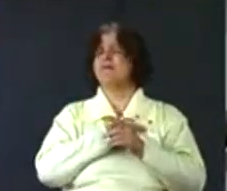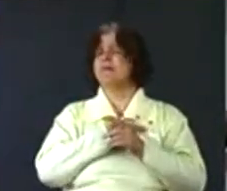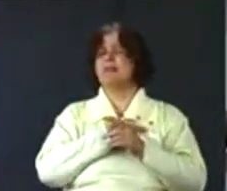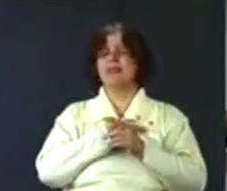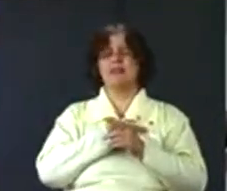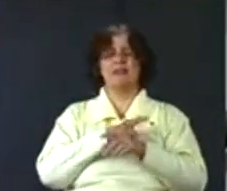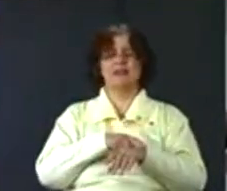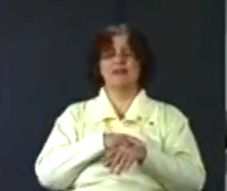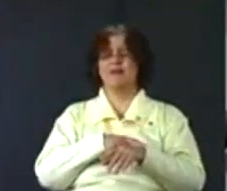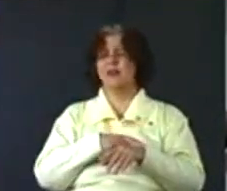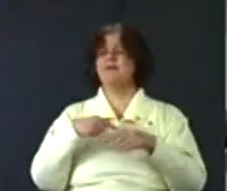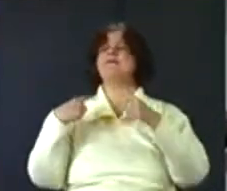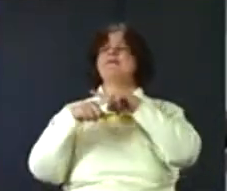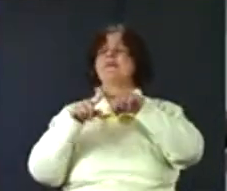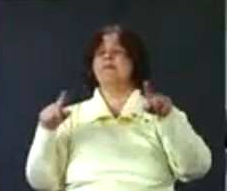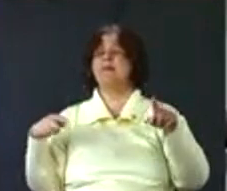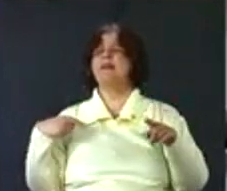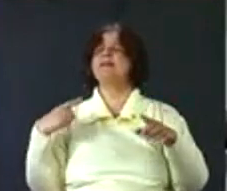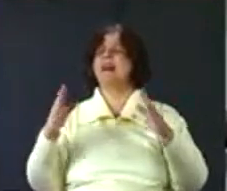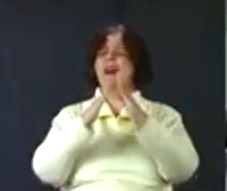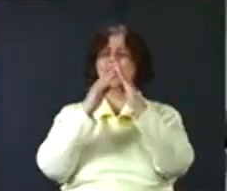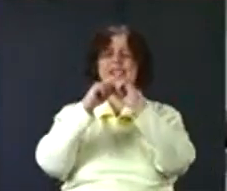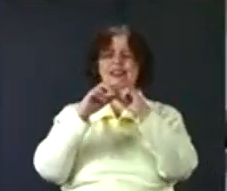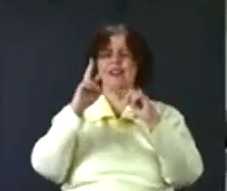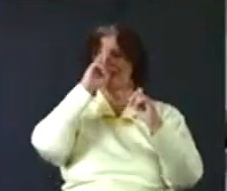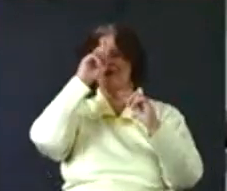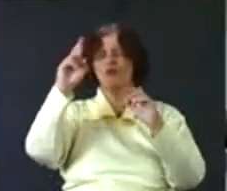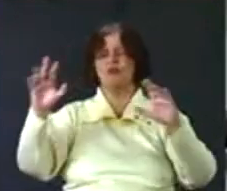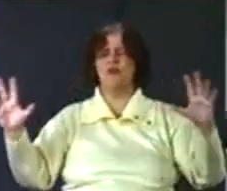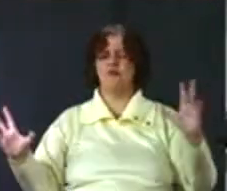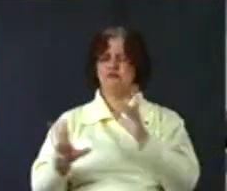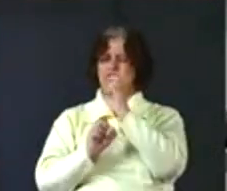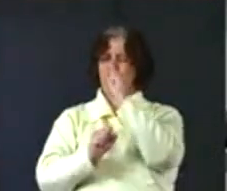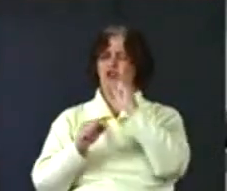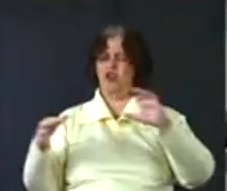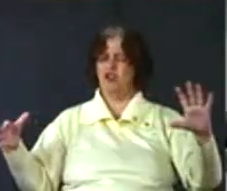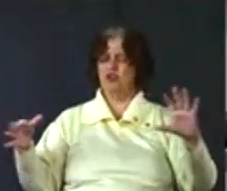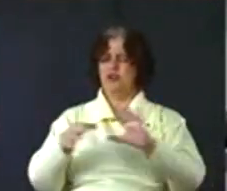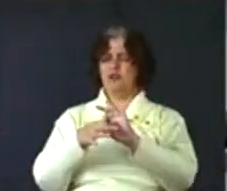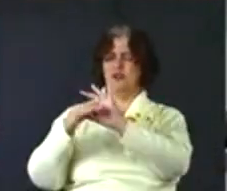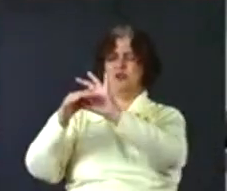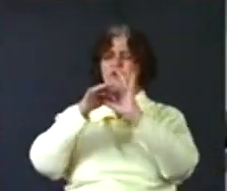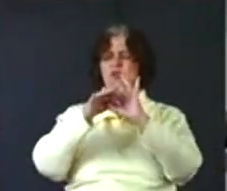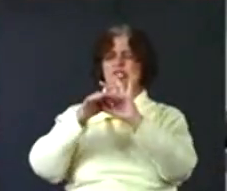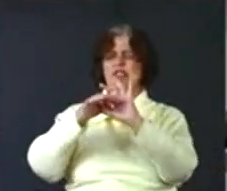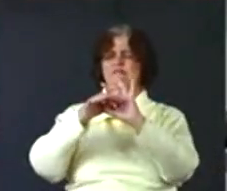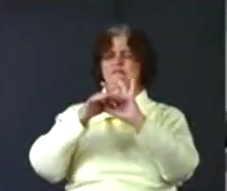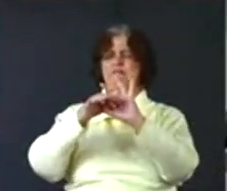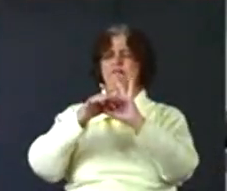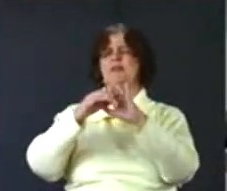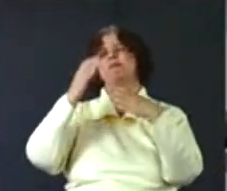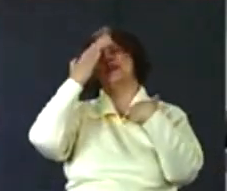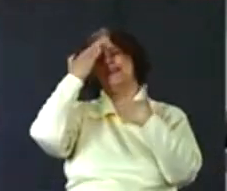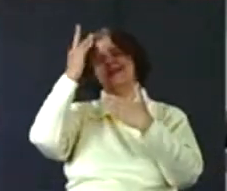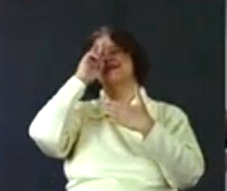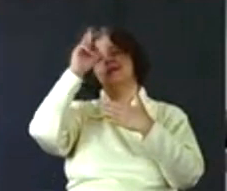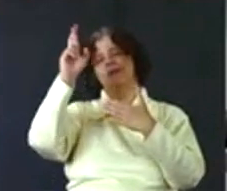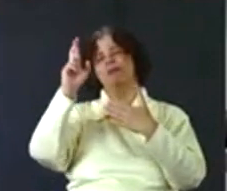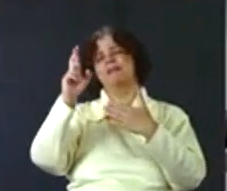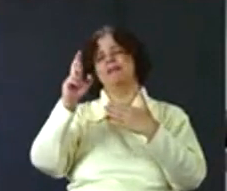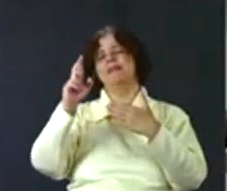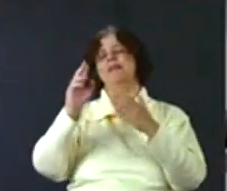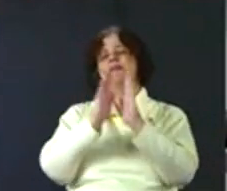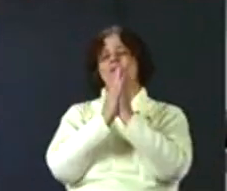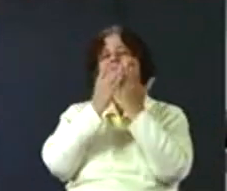igreja mais do que nunca está forte, está unida no Senhor, porque o Senhor é que tem edificado a mesma. Muito obrigado, ó Deus, pela tua